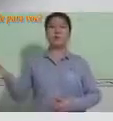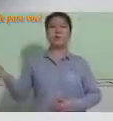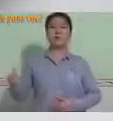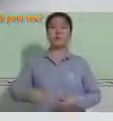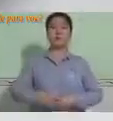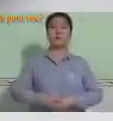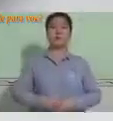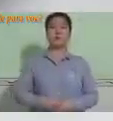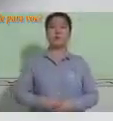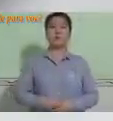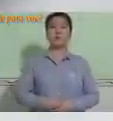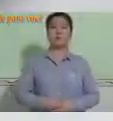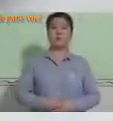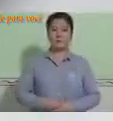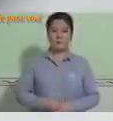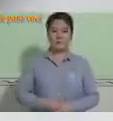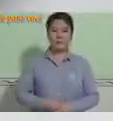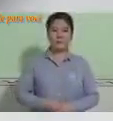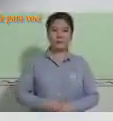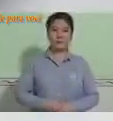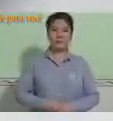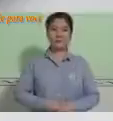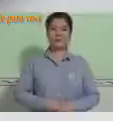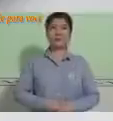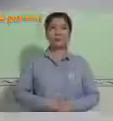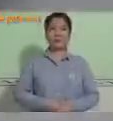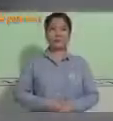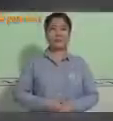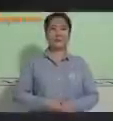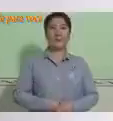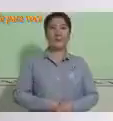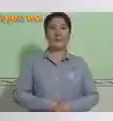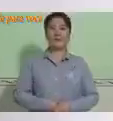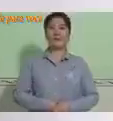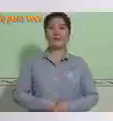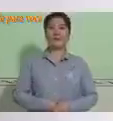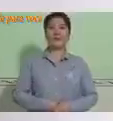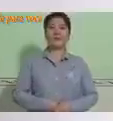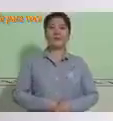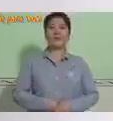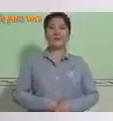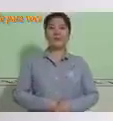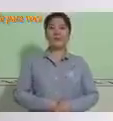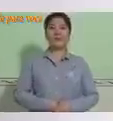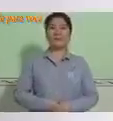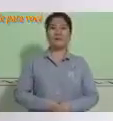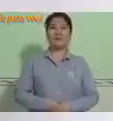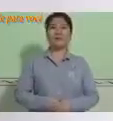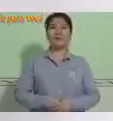tempo, dor muscular persistente, dor nas articulações, dores de cabeça